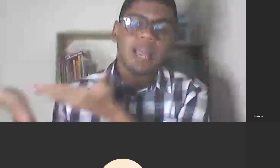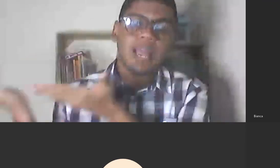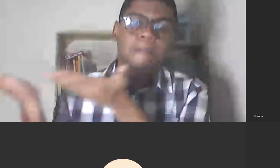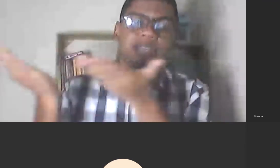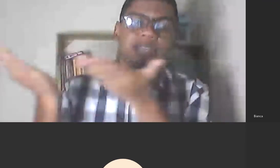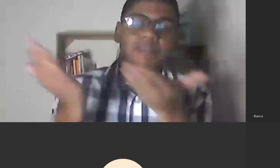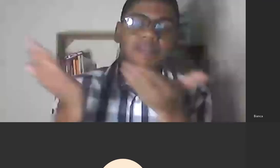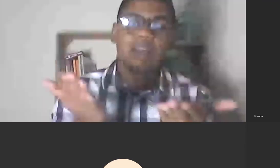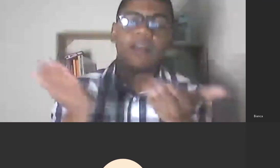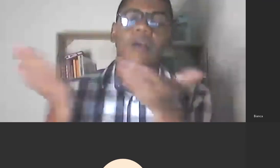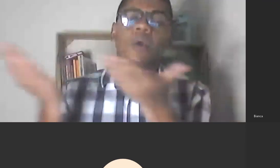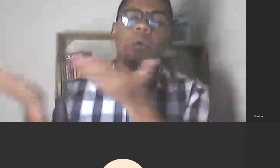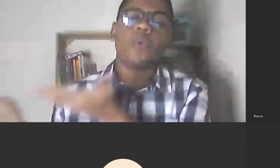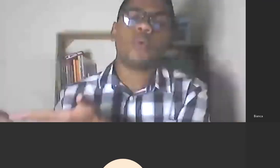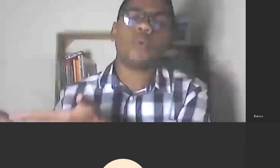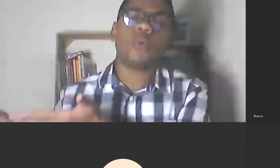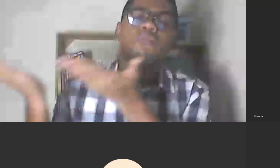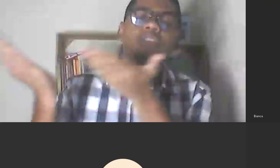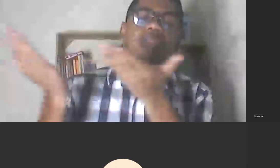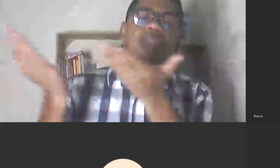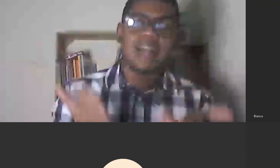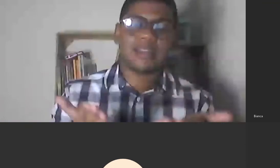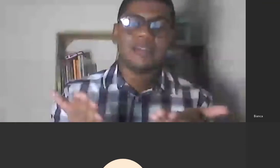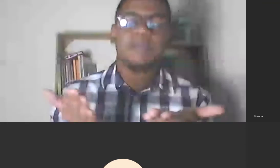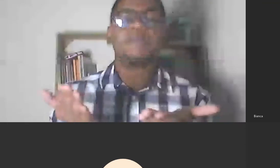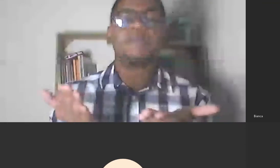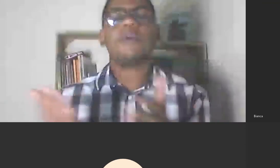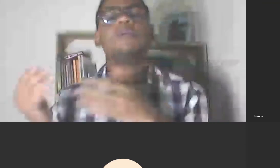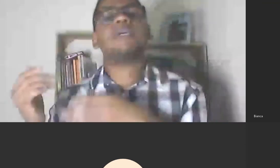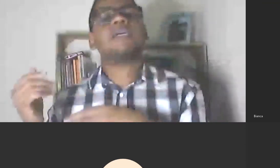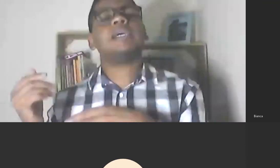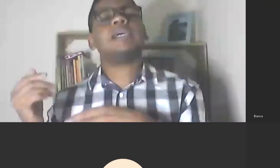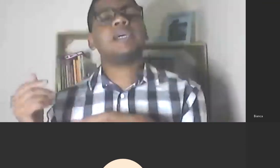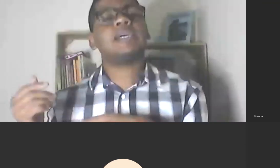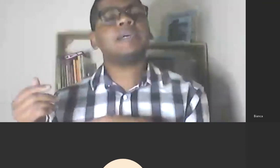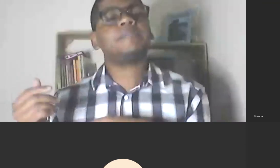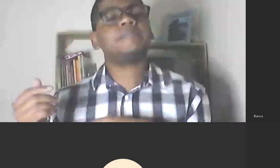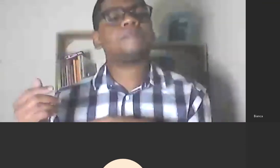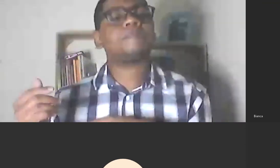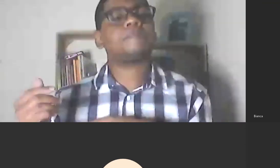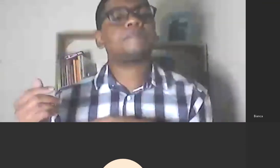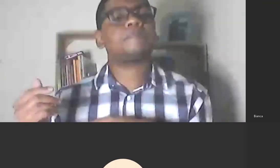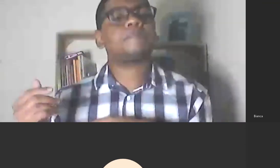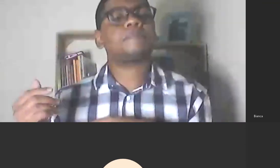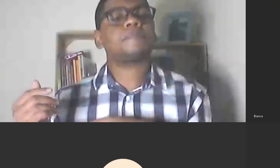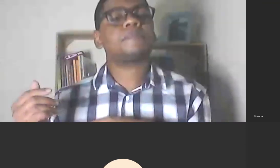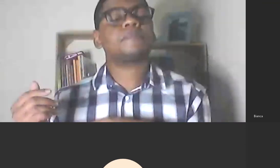Tá? Apresentar ou convidar. Então,